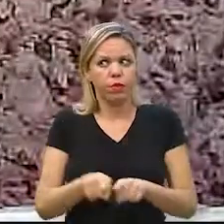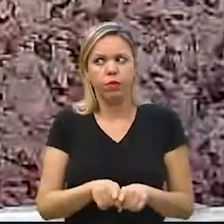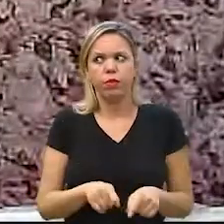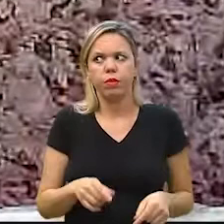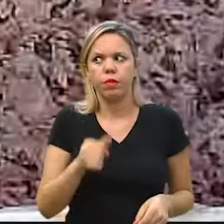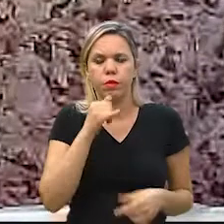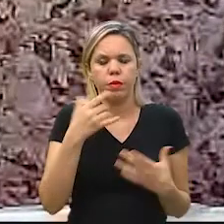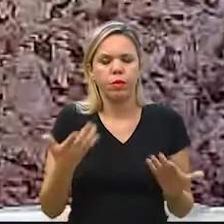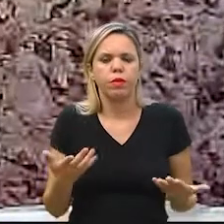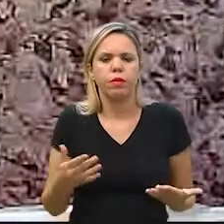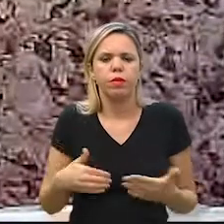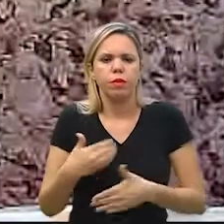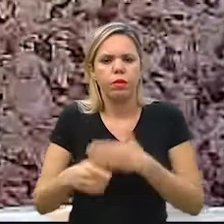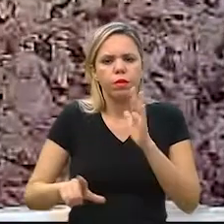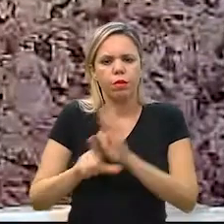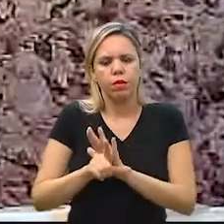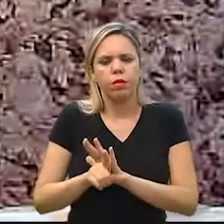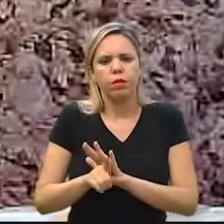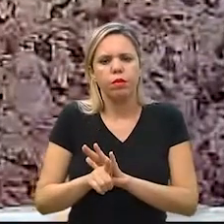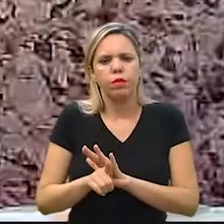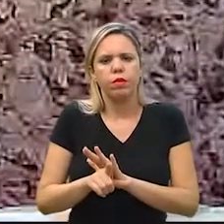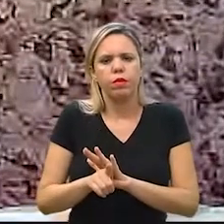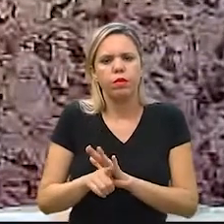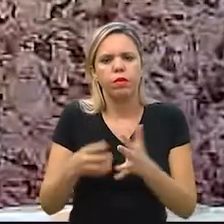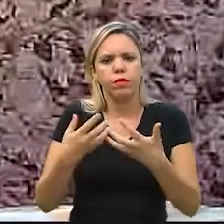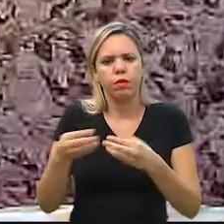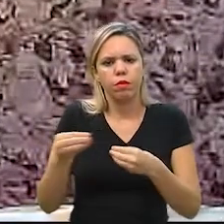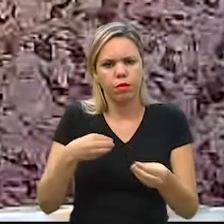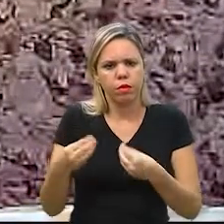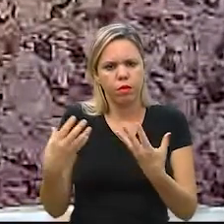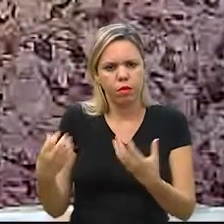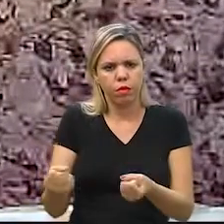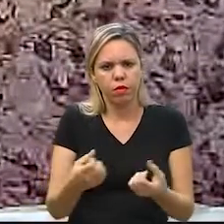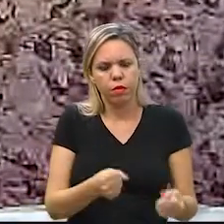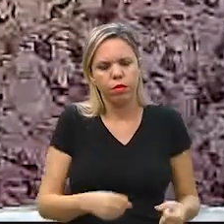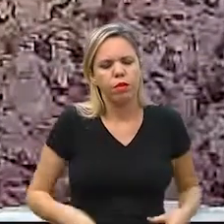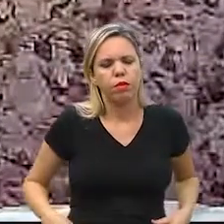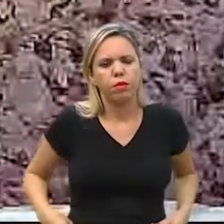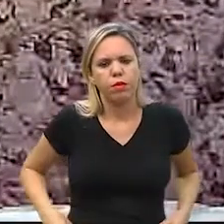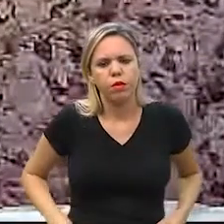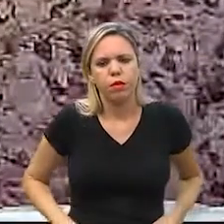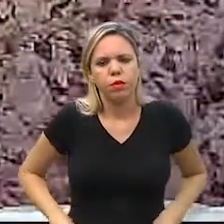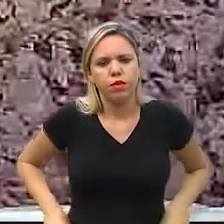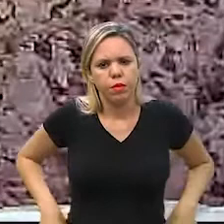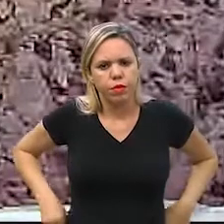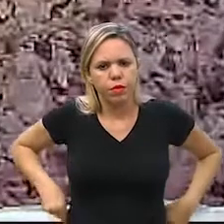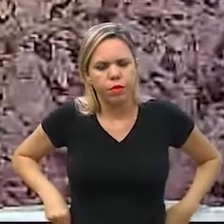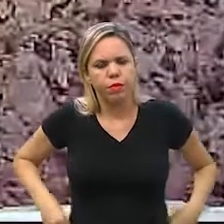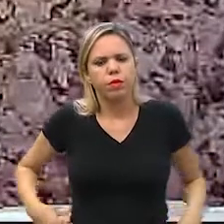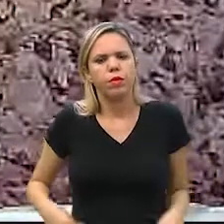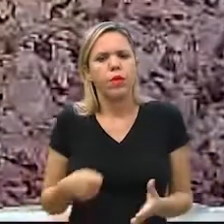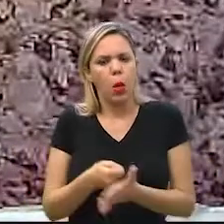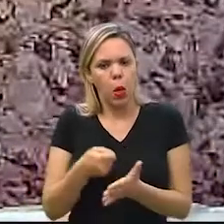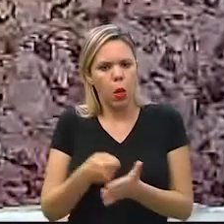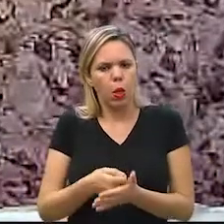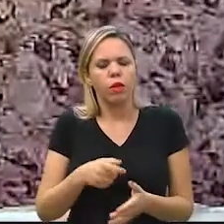necessidade, desde que a lei vai flexibilizando e vai permitindo, e a pressão vai exigindo que o